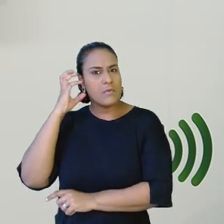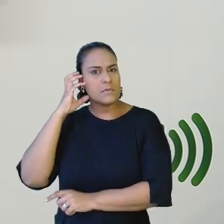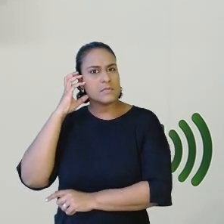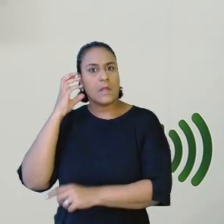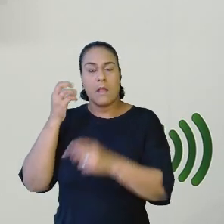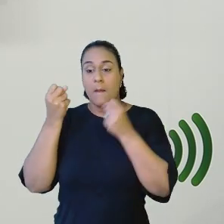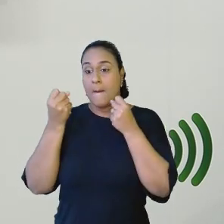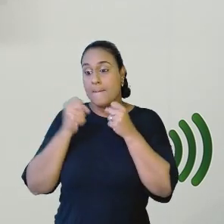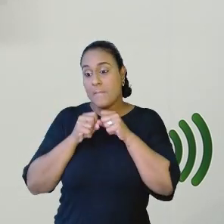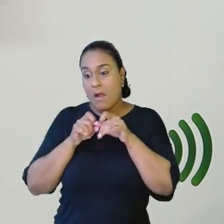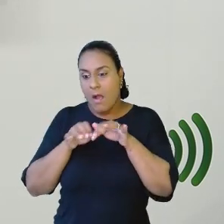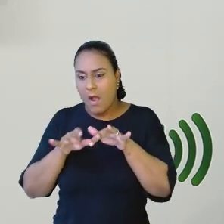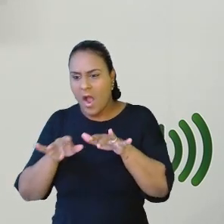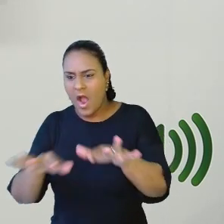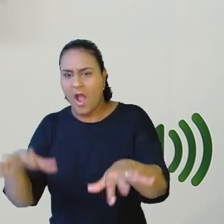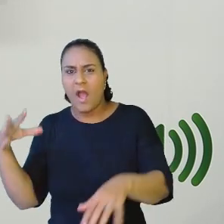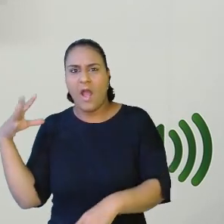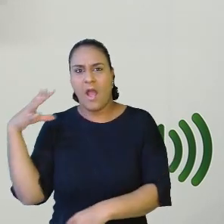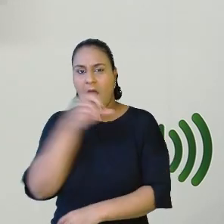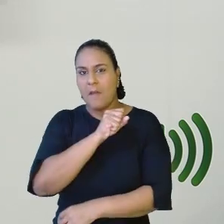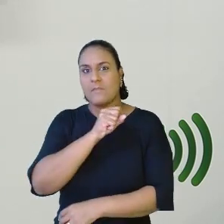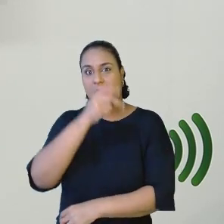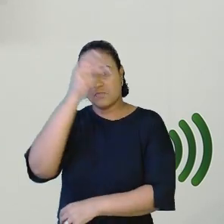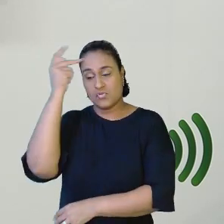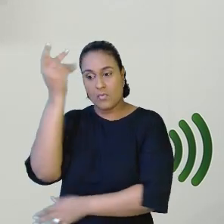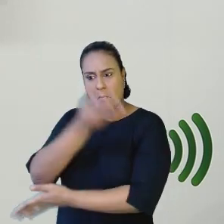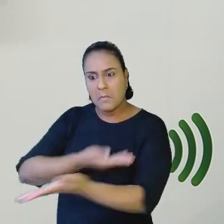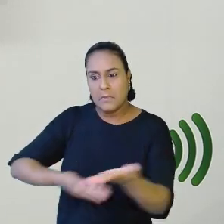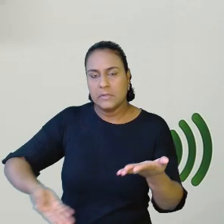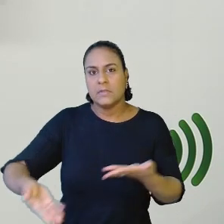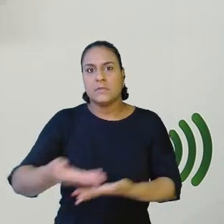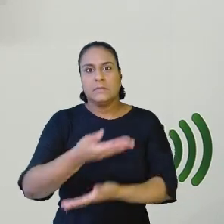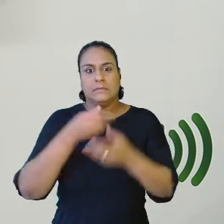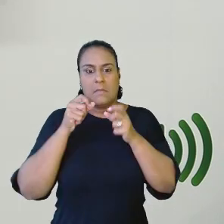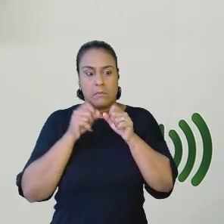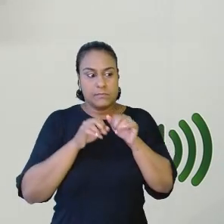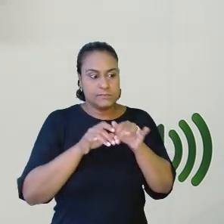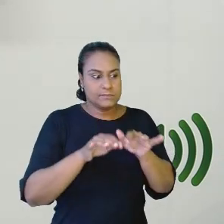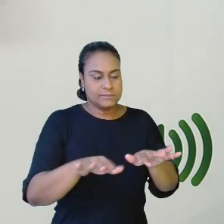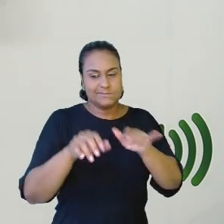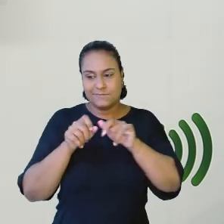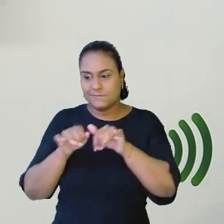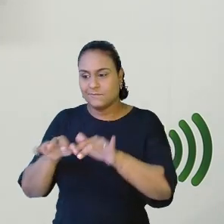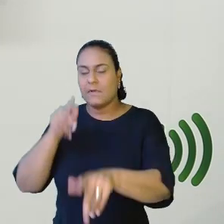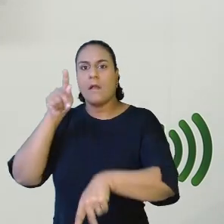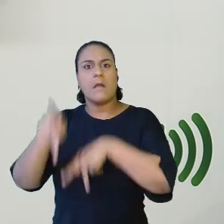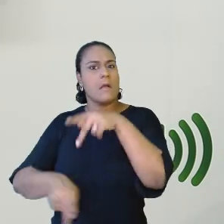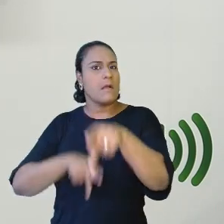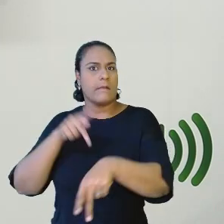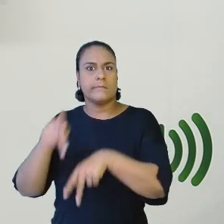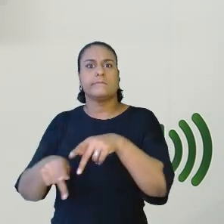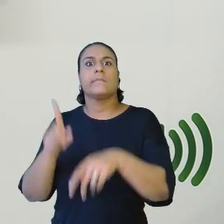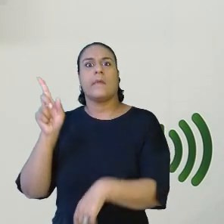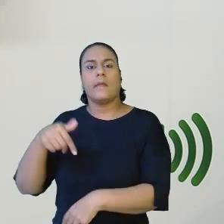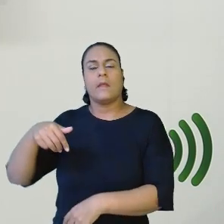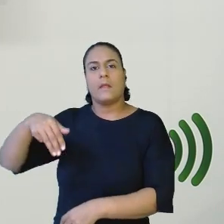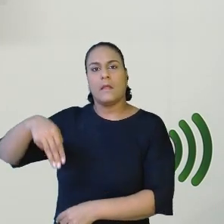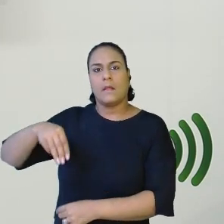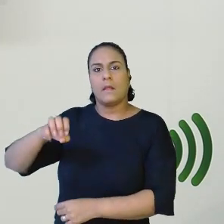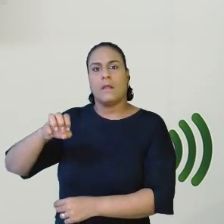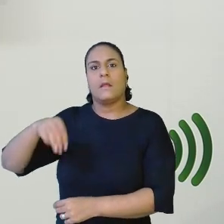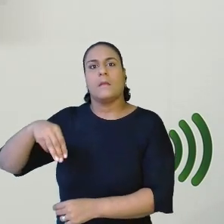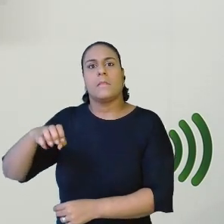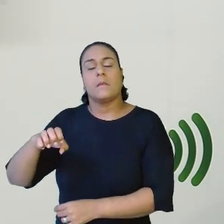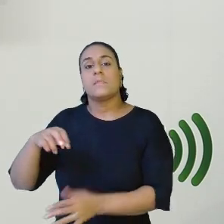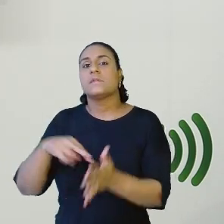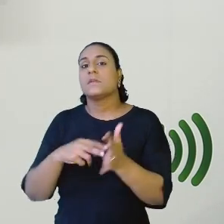rapidamente pela internet entre vários usuários, alcançando muita popularidade, a gente diz que é o meme. O meme, a palavra